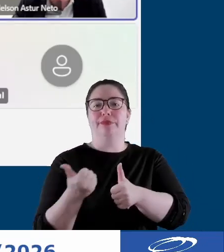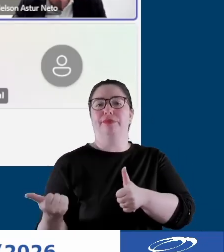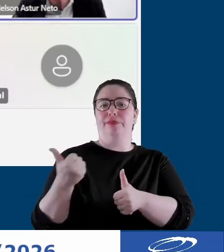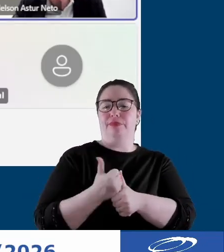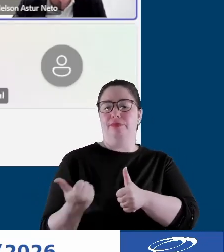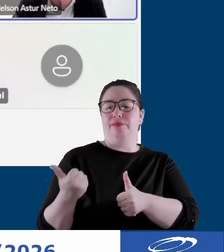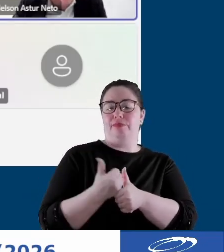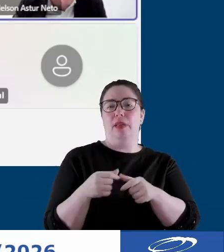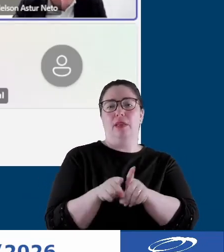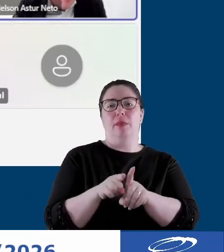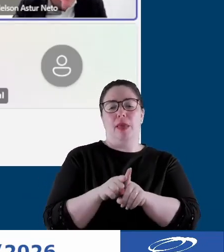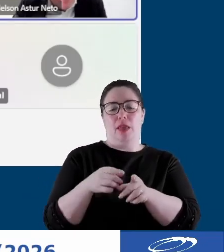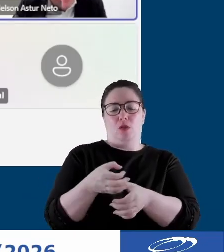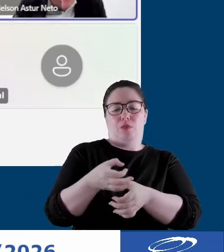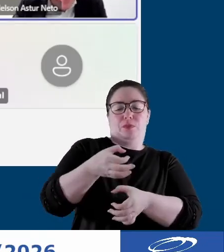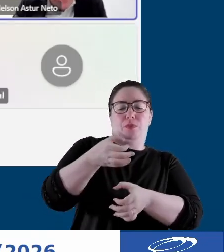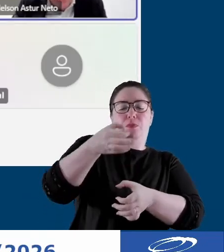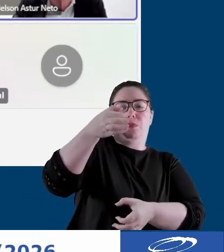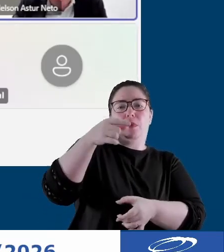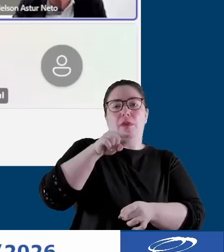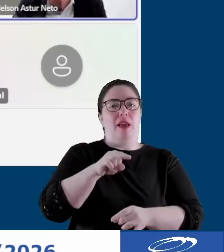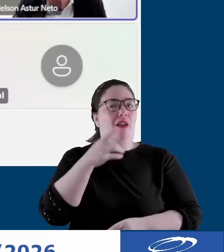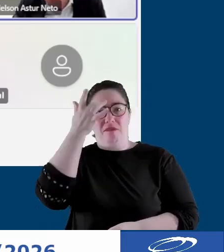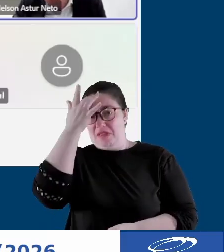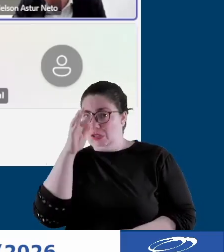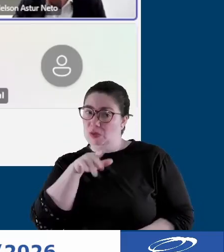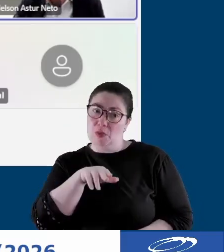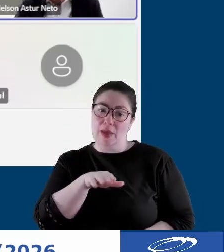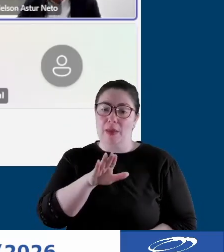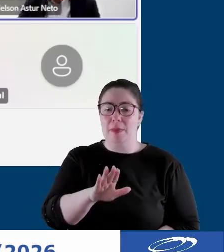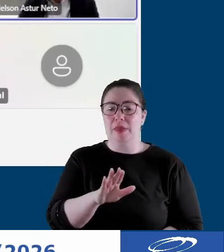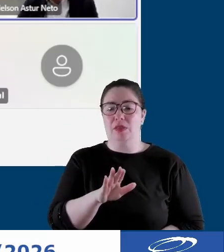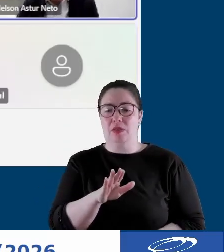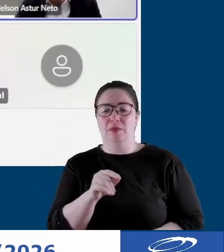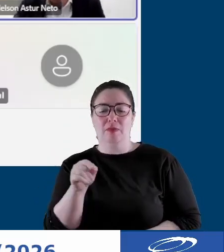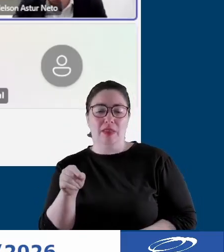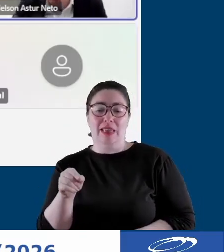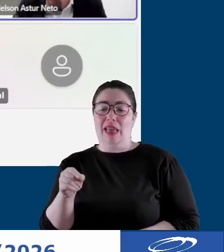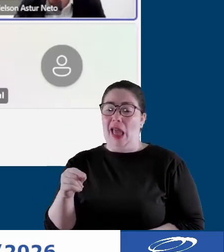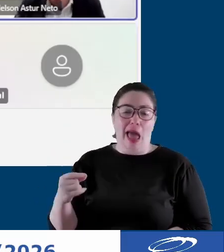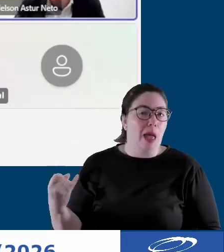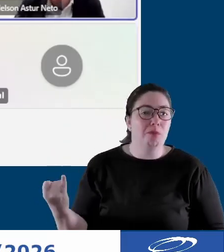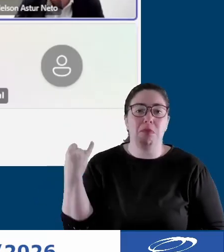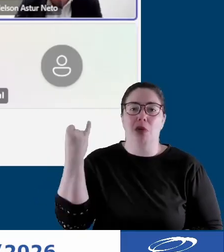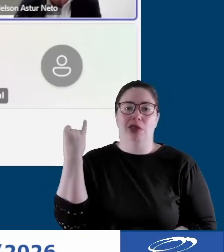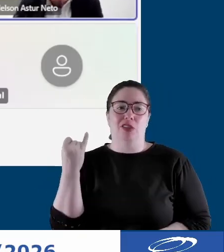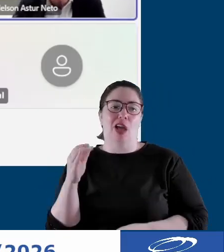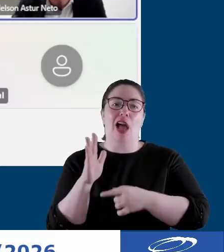espaçadores intersomáticos nem sempre é fácil, tá? Mas eles são uma grande arma para poder controlar a